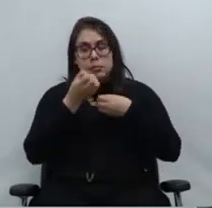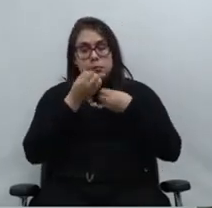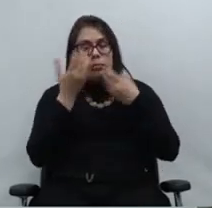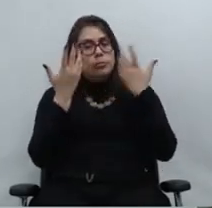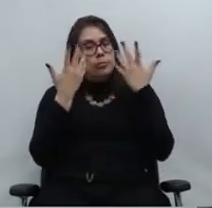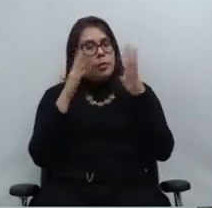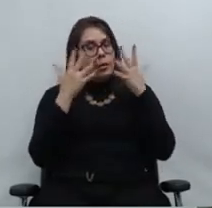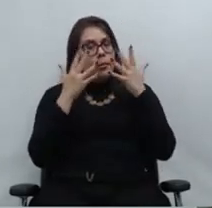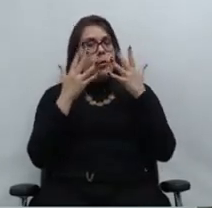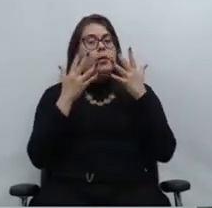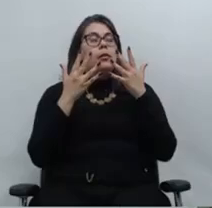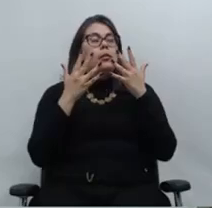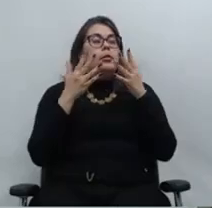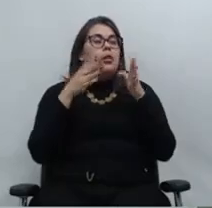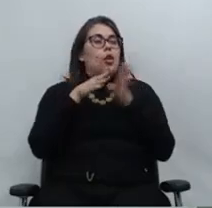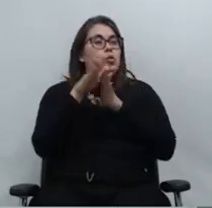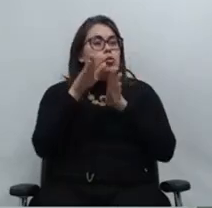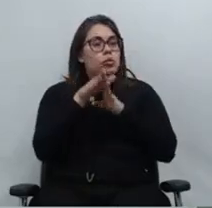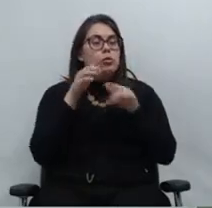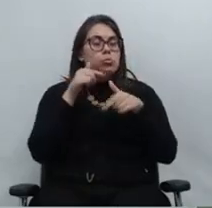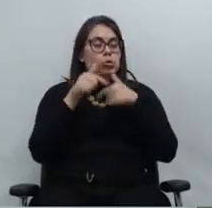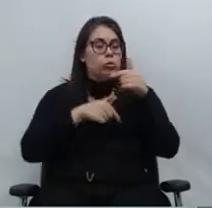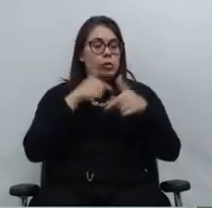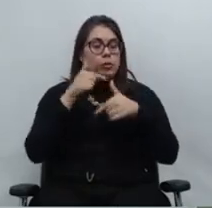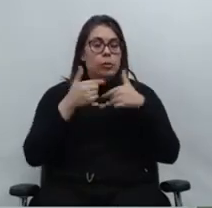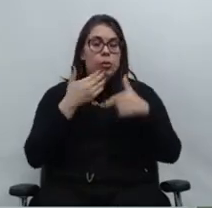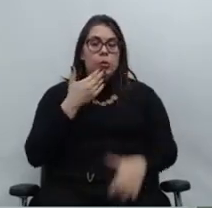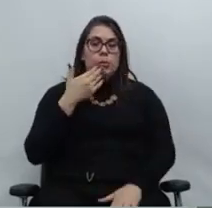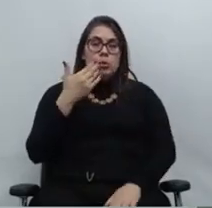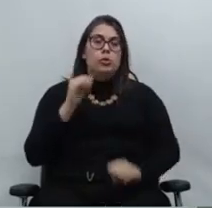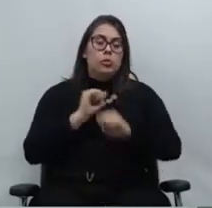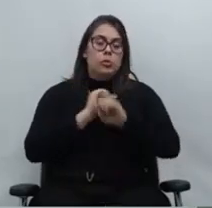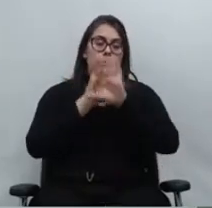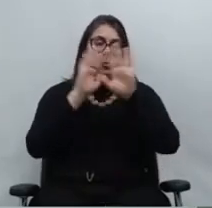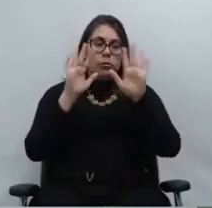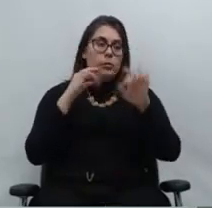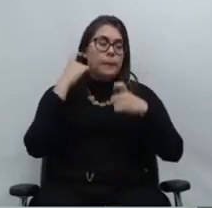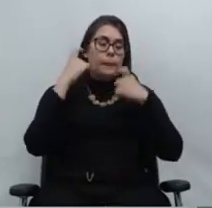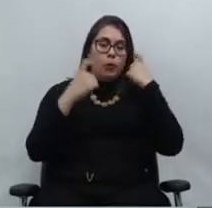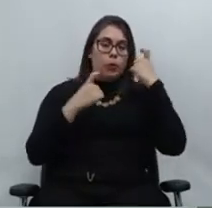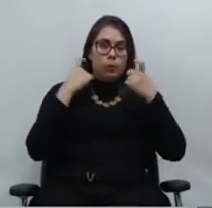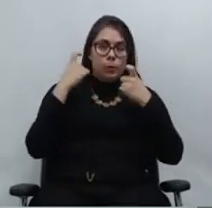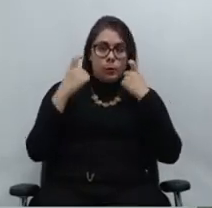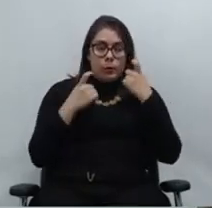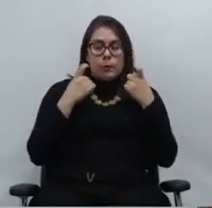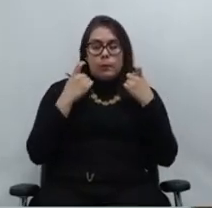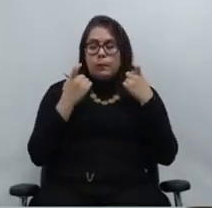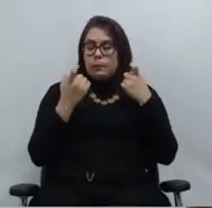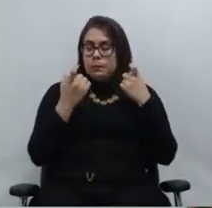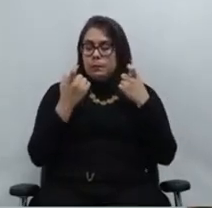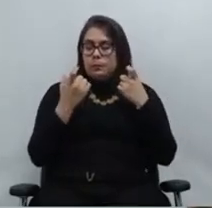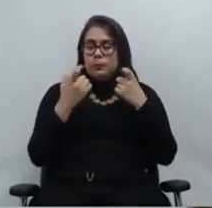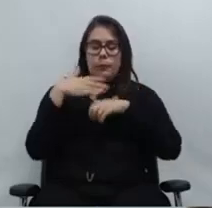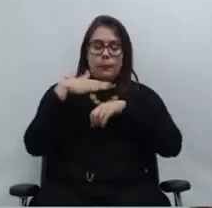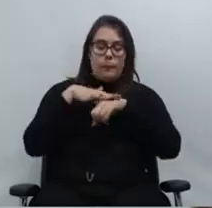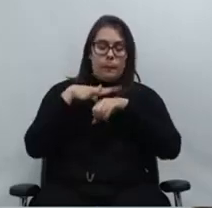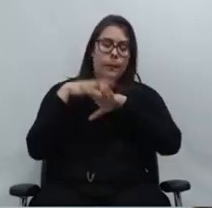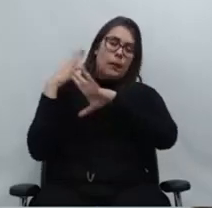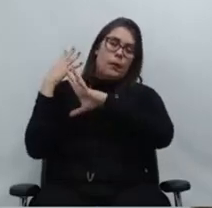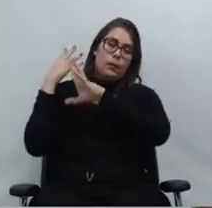meus parabéns à conselheira pelo trabalho, os pedidos de esclarecimentos, a preocupação em fazer um